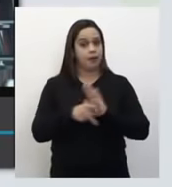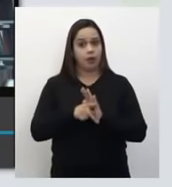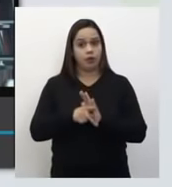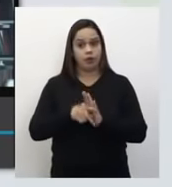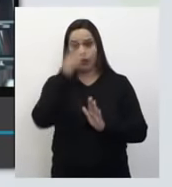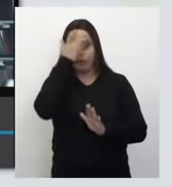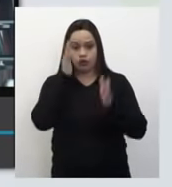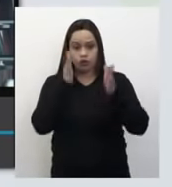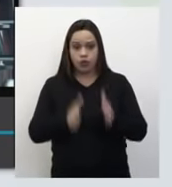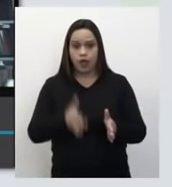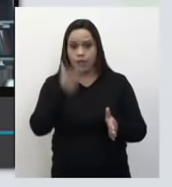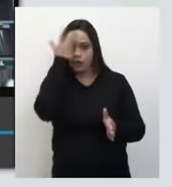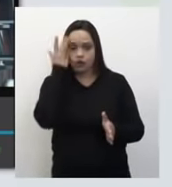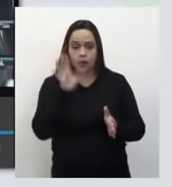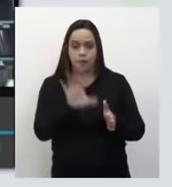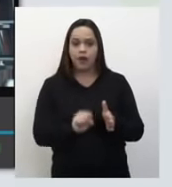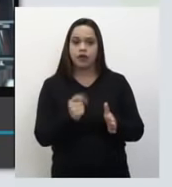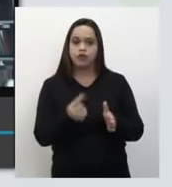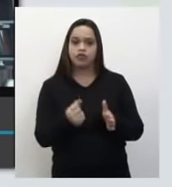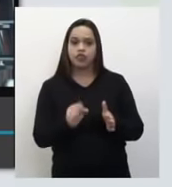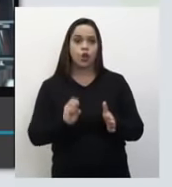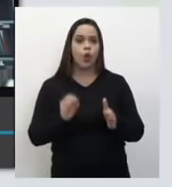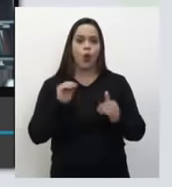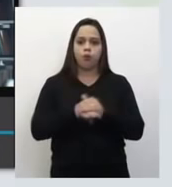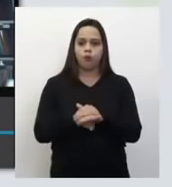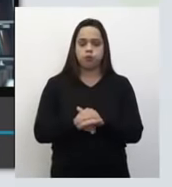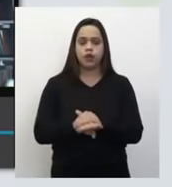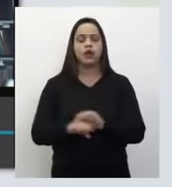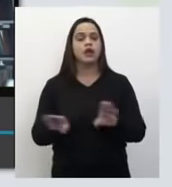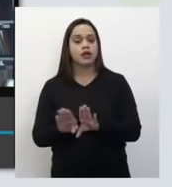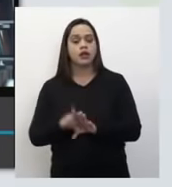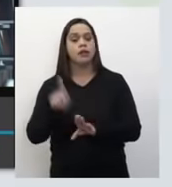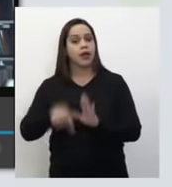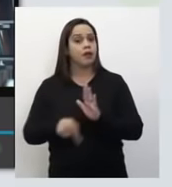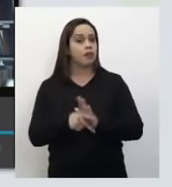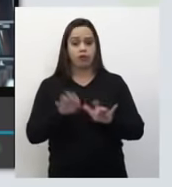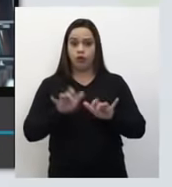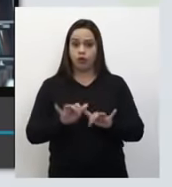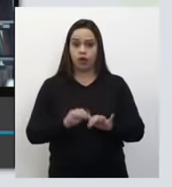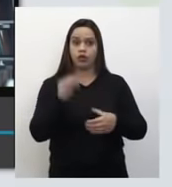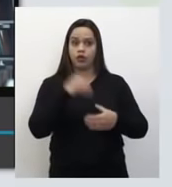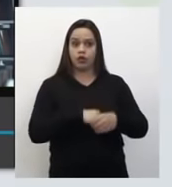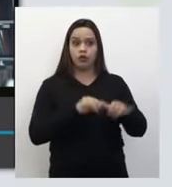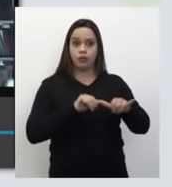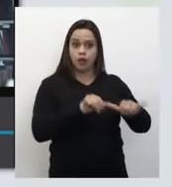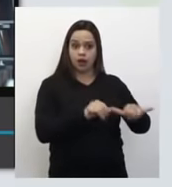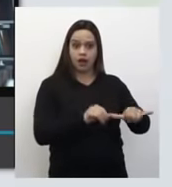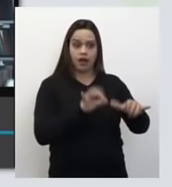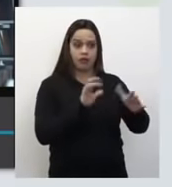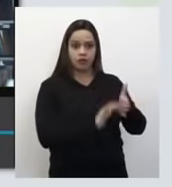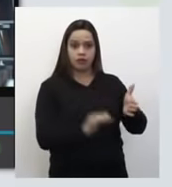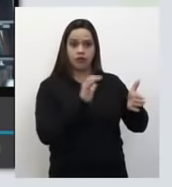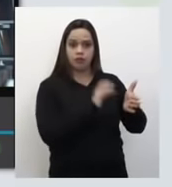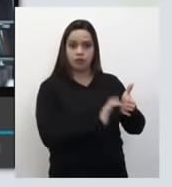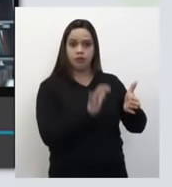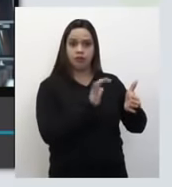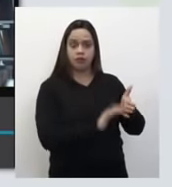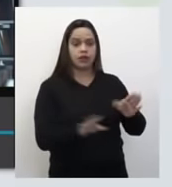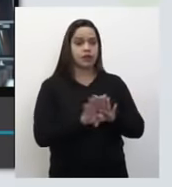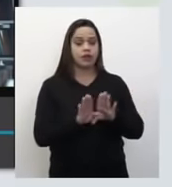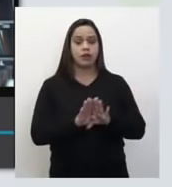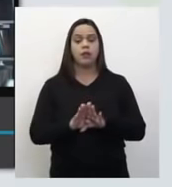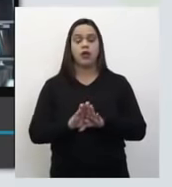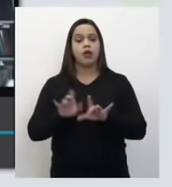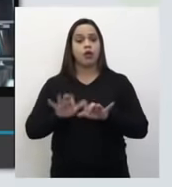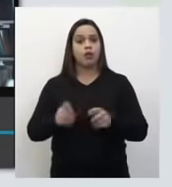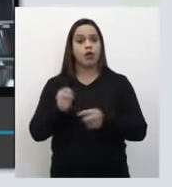retira dinheiro ou faz depósito. Computador também é a caixa registradora no supermercado. Tudo isso é computador. Computador também controla elevador,